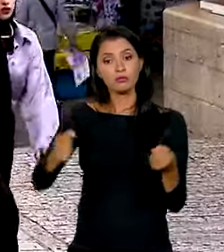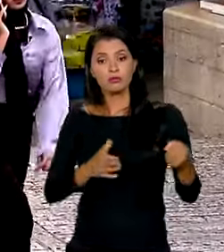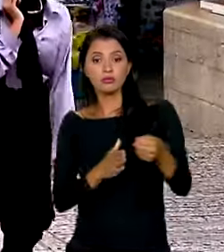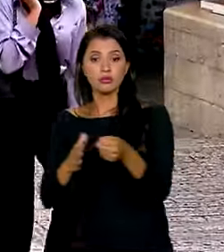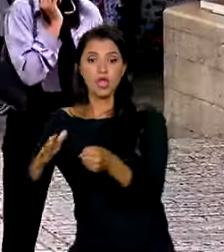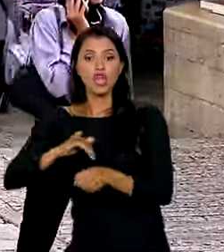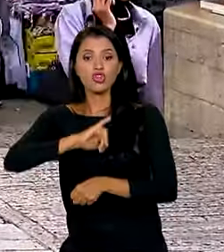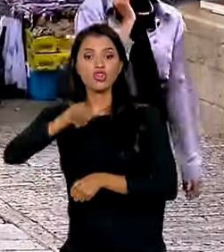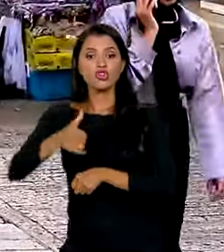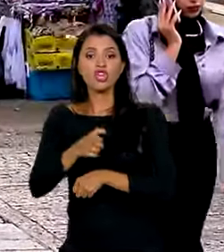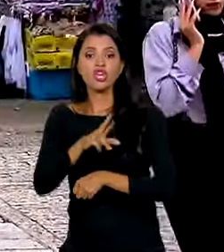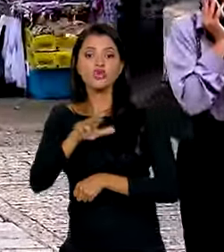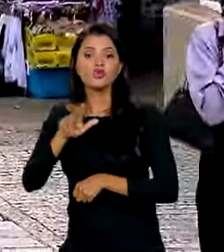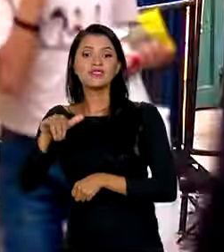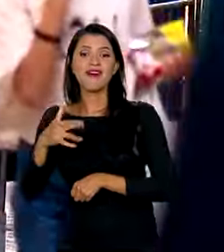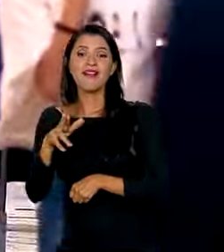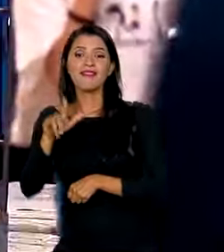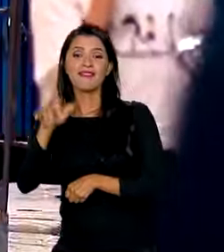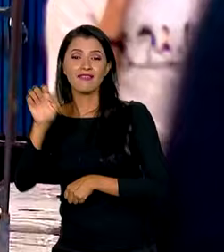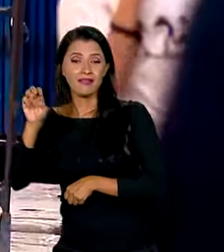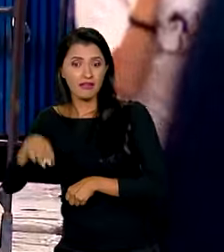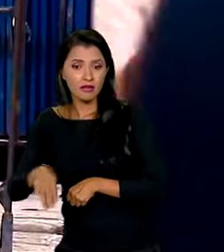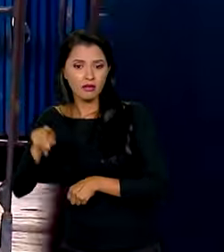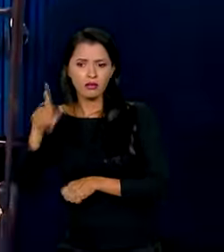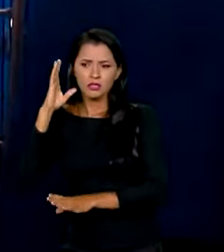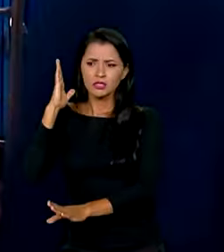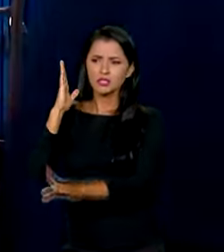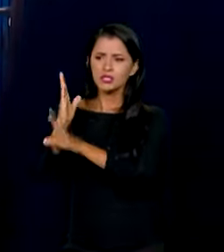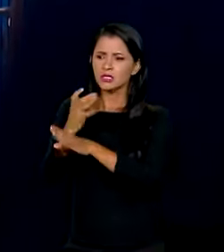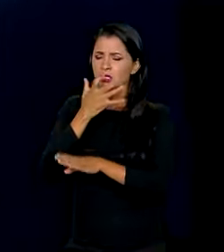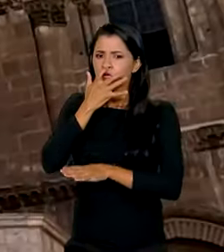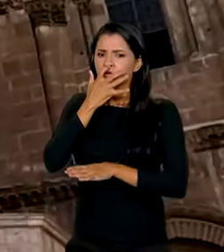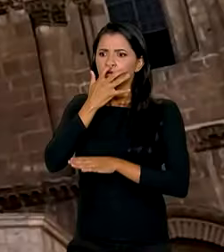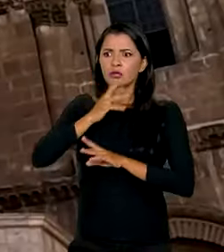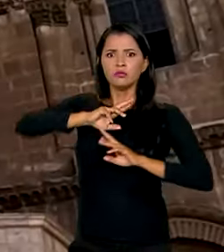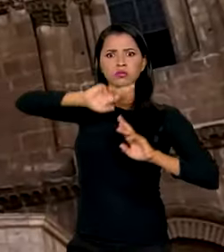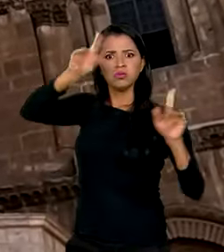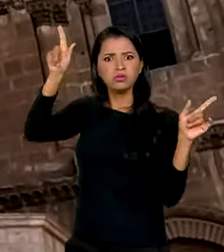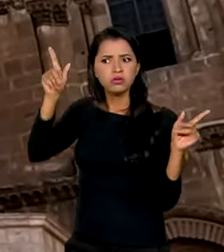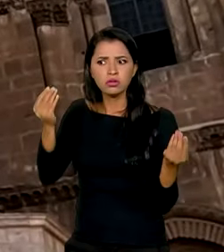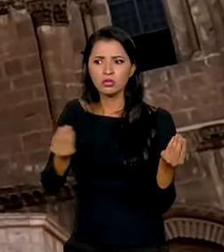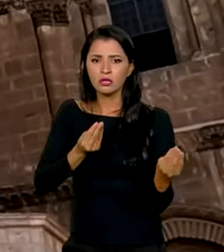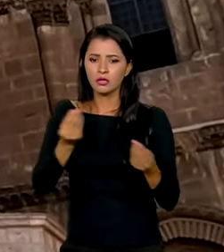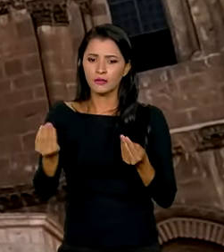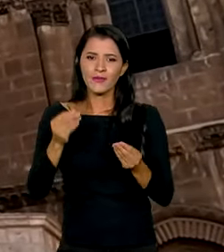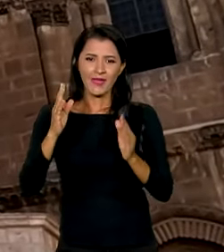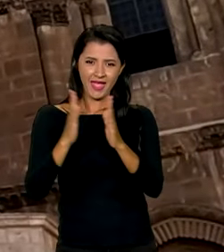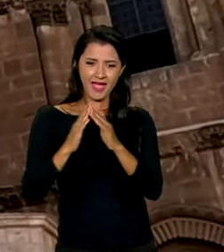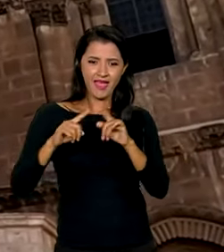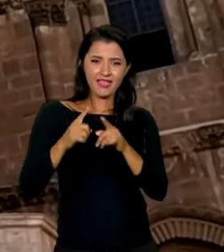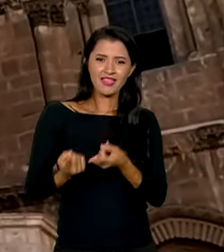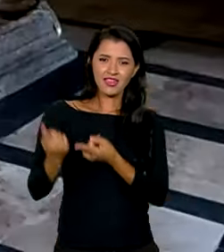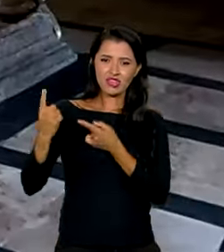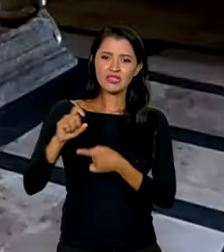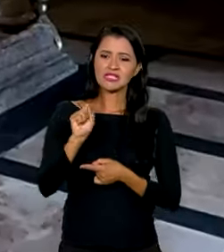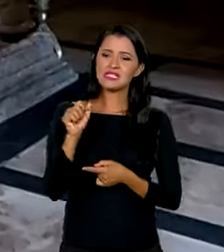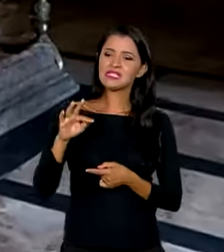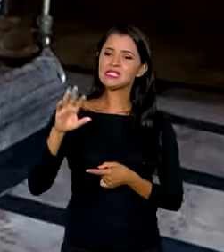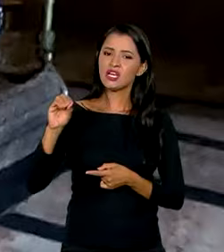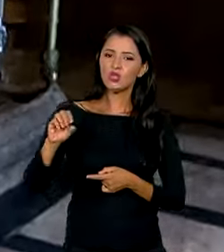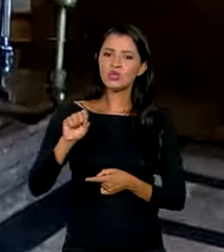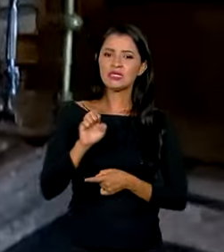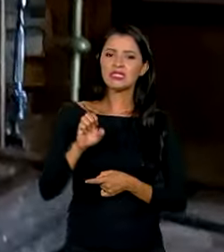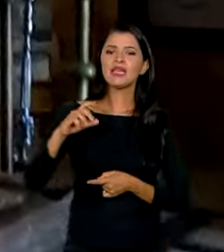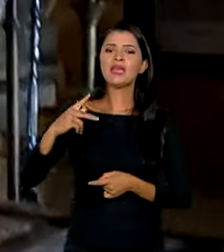e encontramos uma cidade, de certa forma, irreconhecível. Essa é a Igreja do Santo Sepulcro,